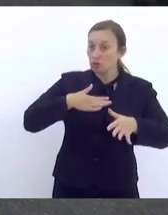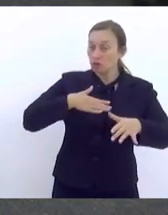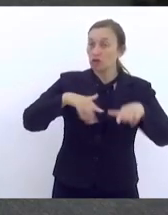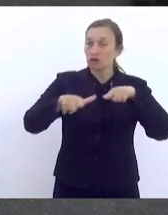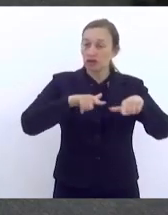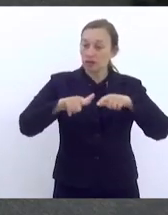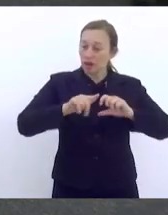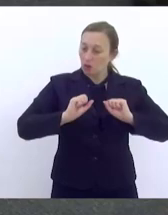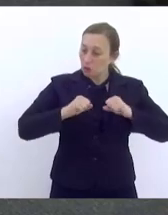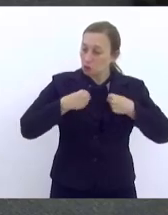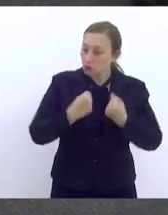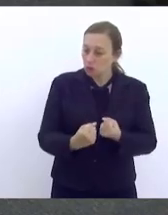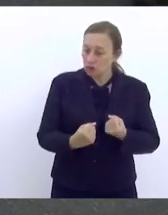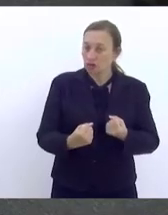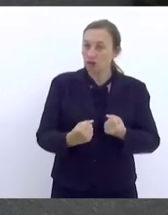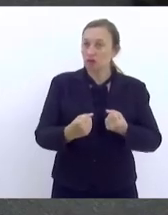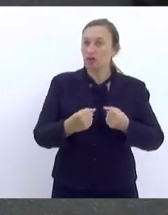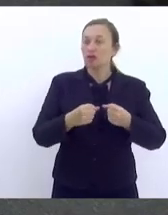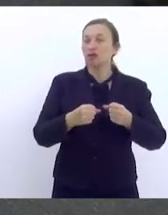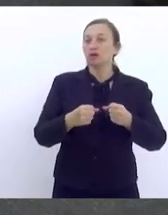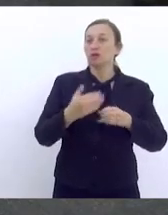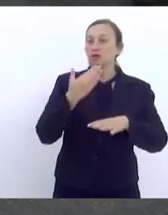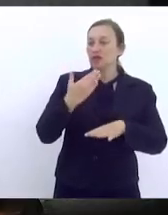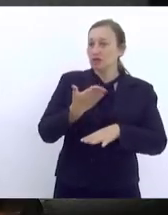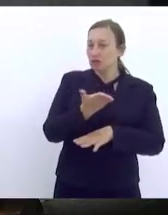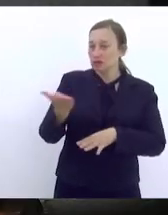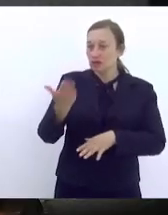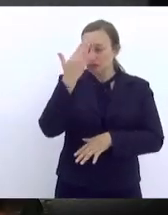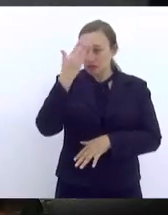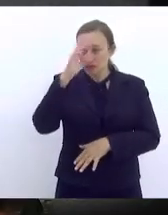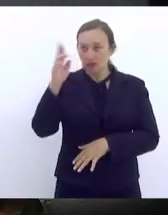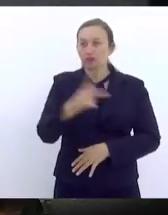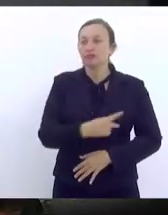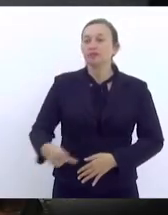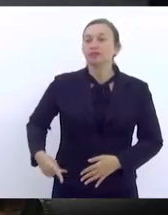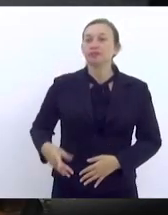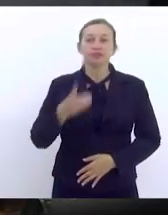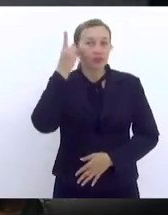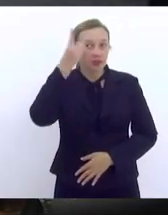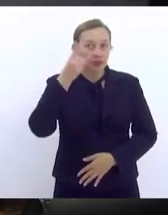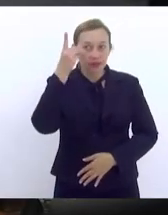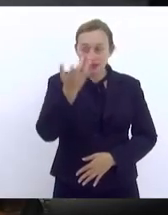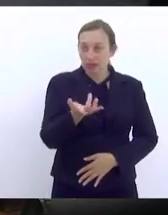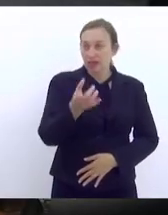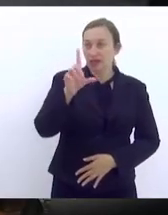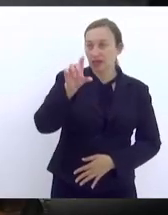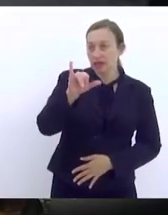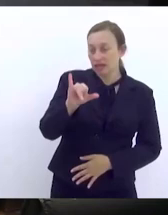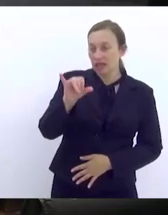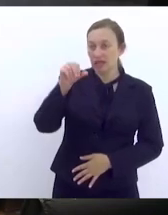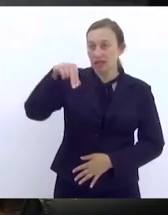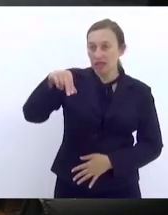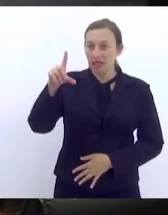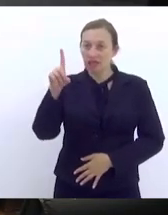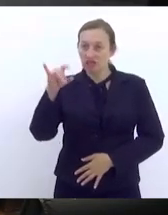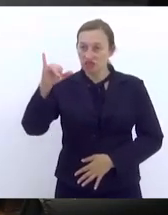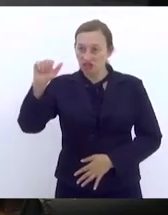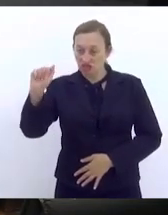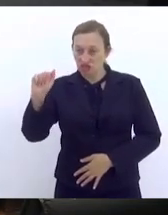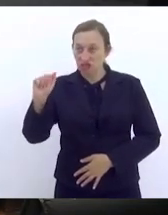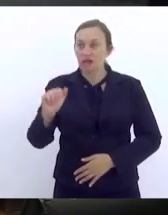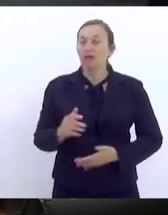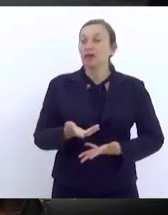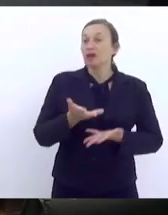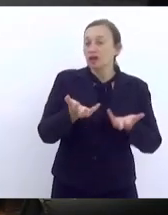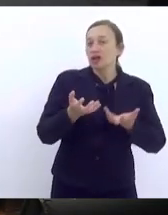reajuste das bolsas de tutoria obrigada por exemplo deputada Índia Boa tarde presente só